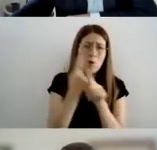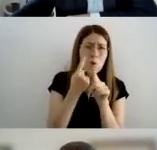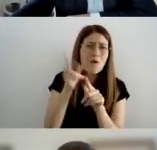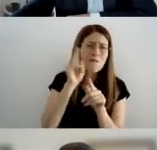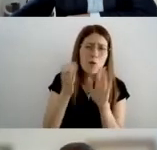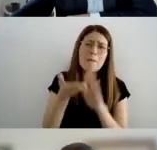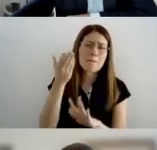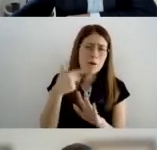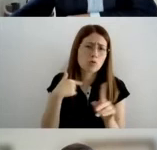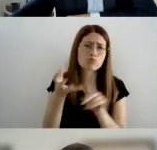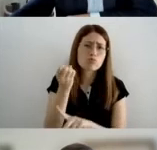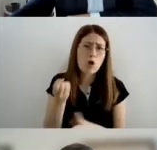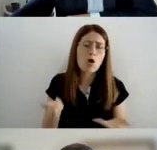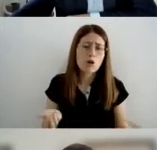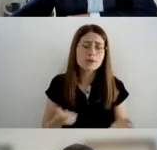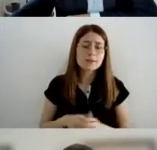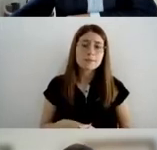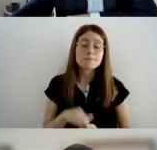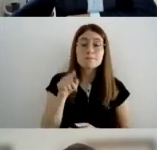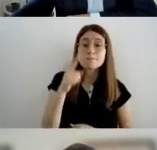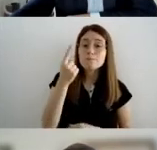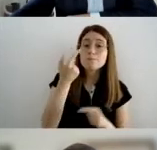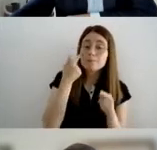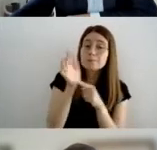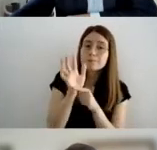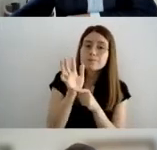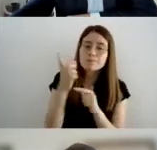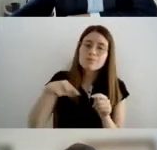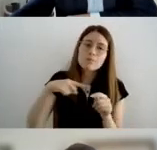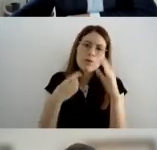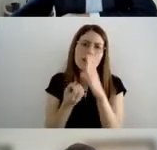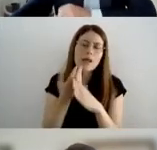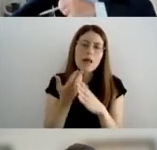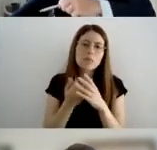valor. Isto foi um dos exemplos. Nós criamos